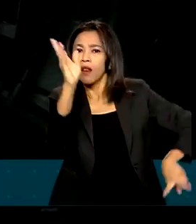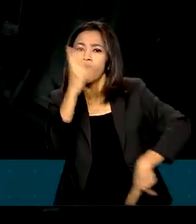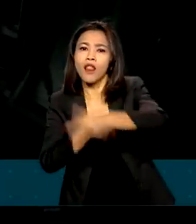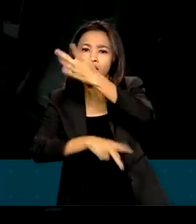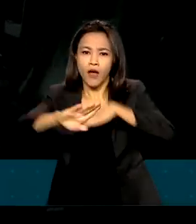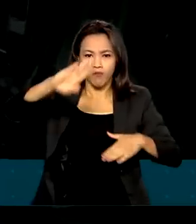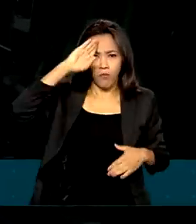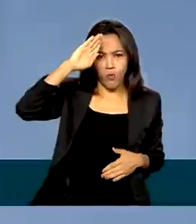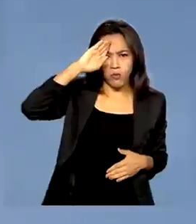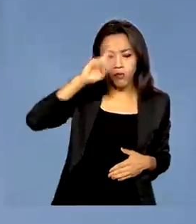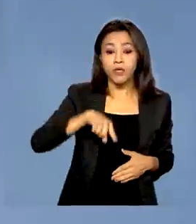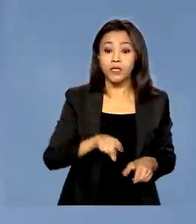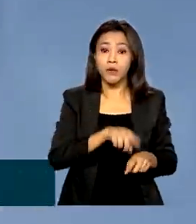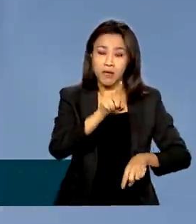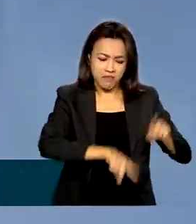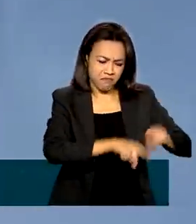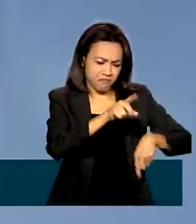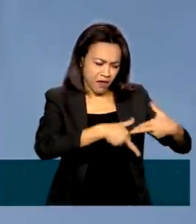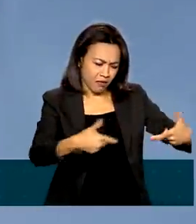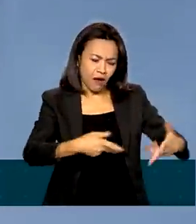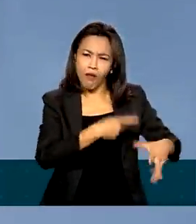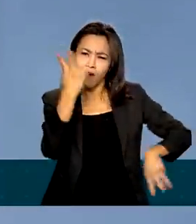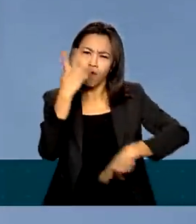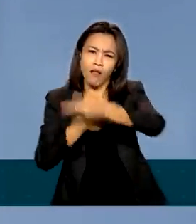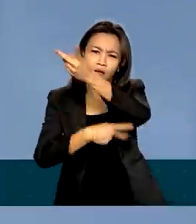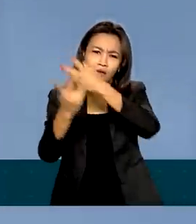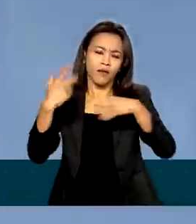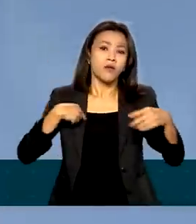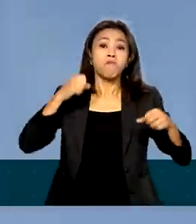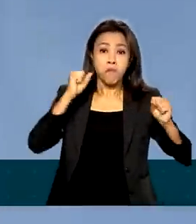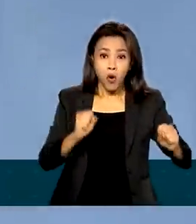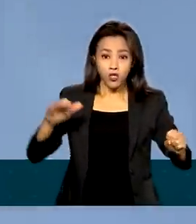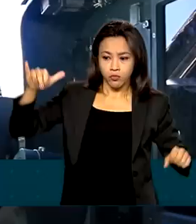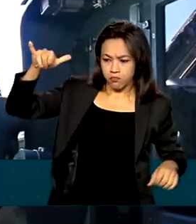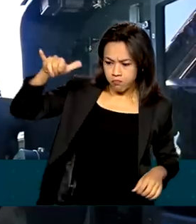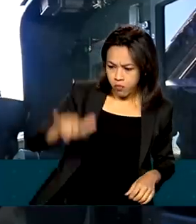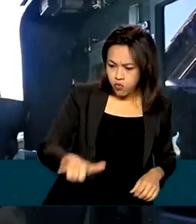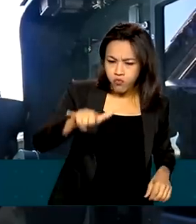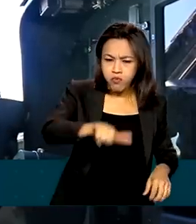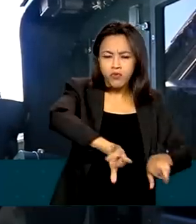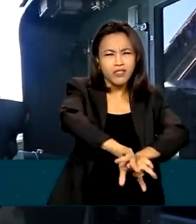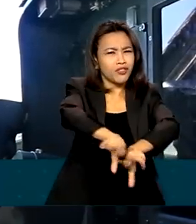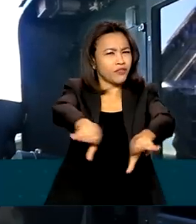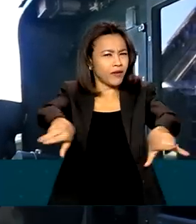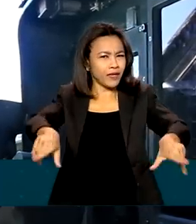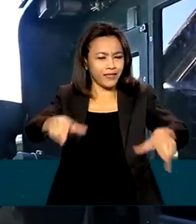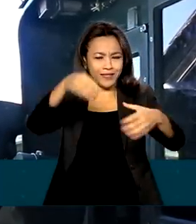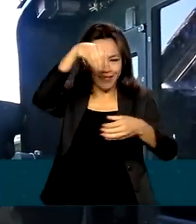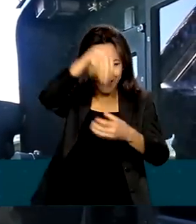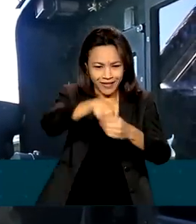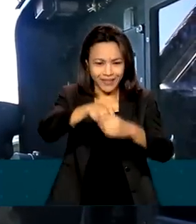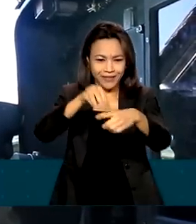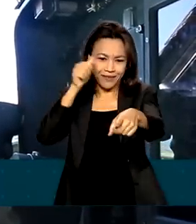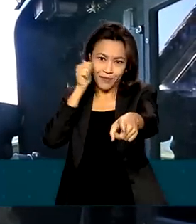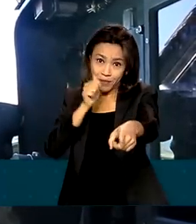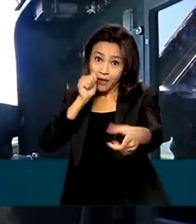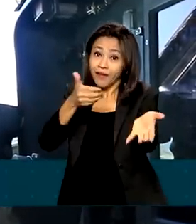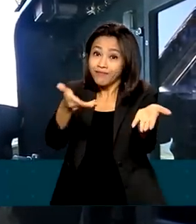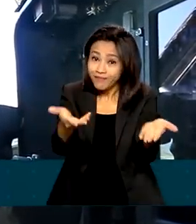tropas e cargas. É capaz de aterrissar em diferentes pistas. Na cabine, uma